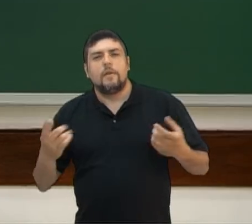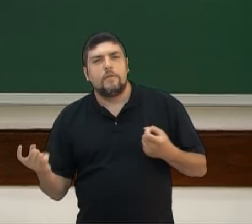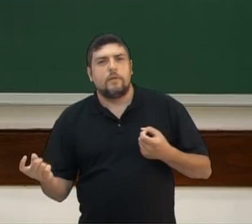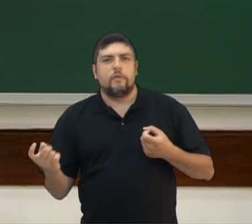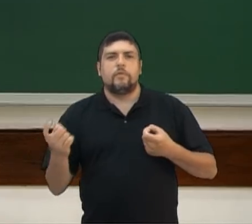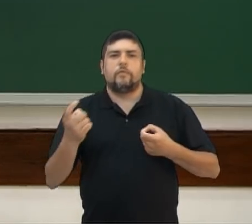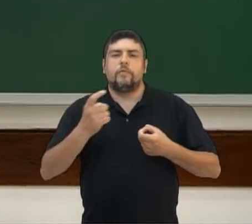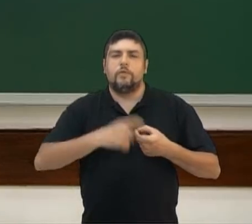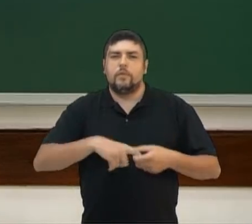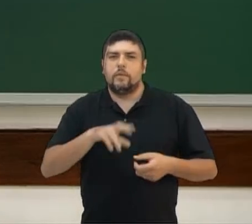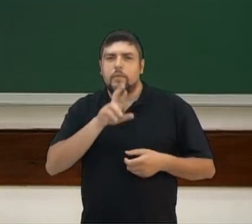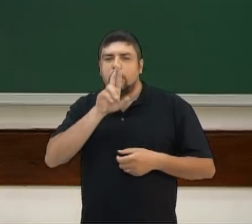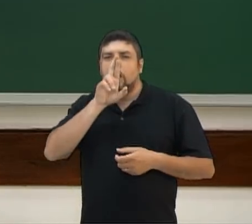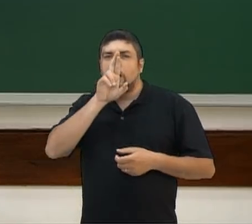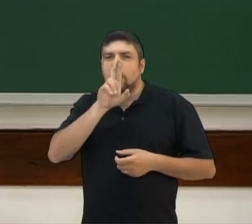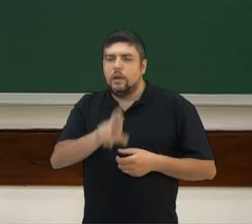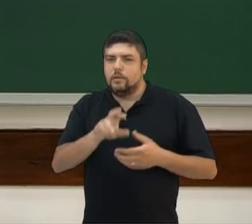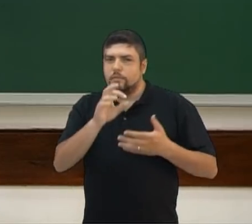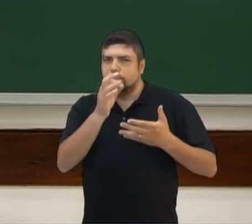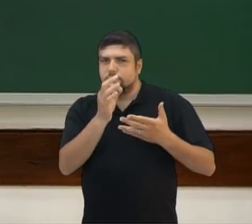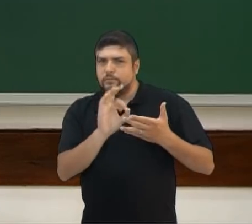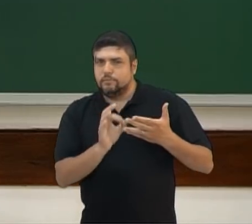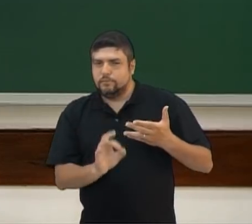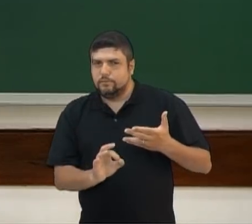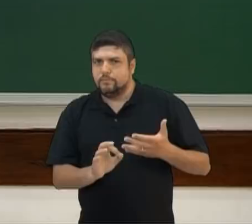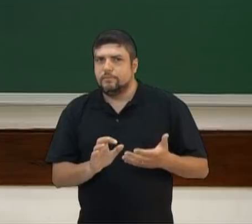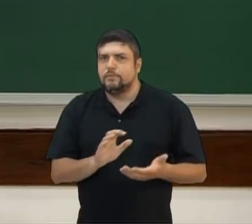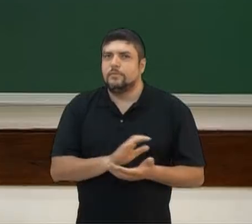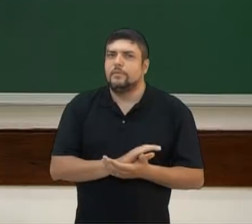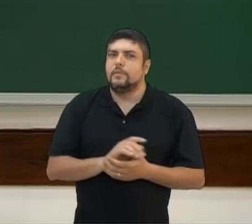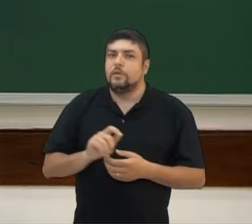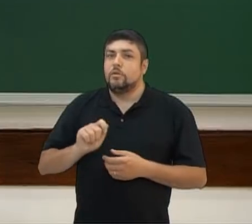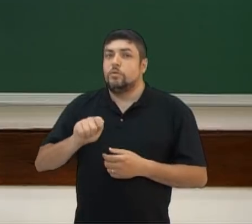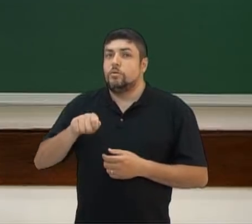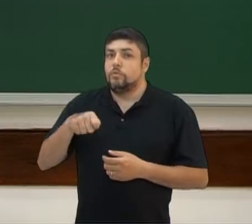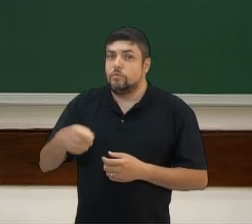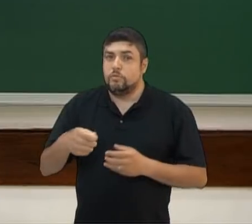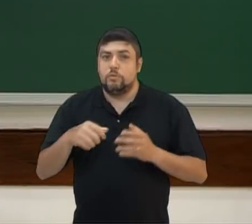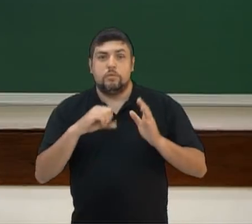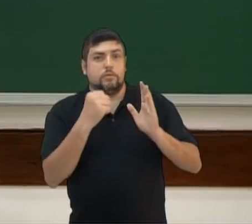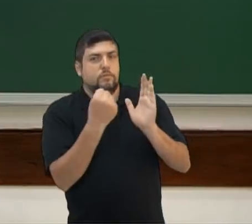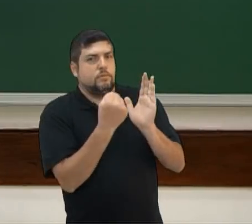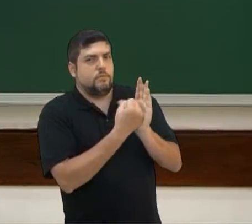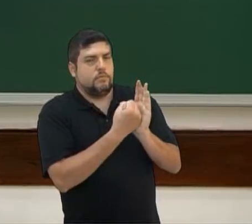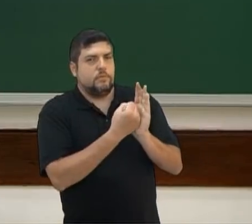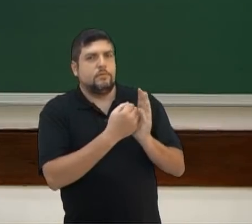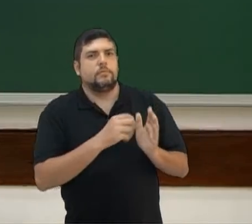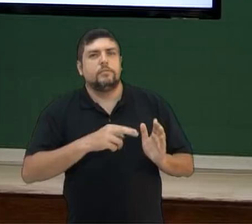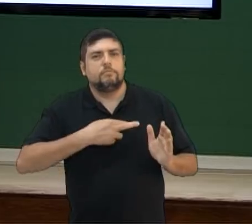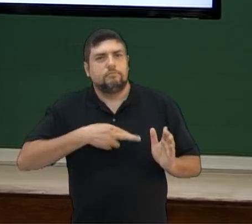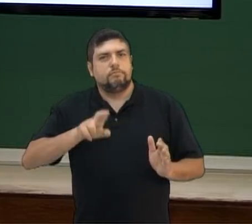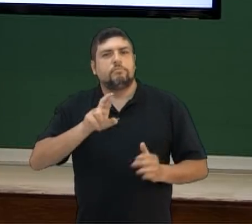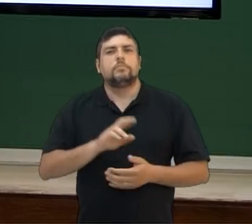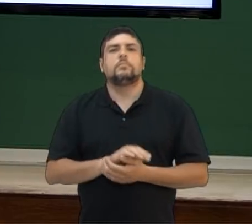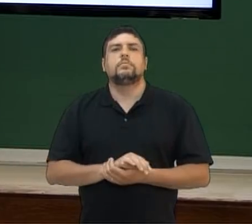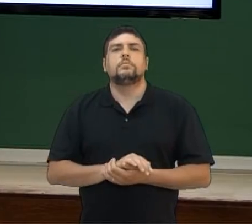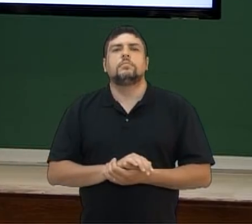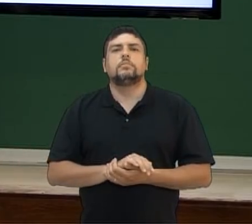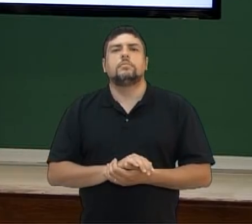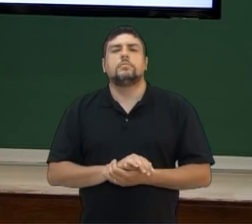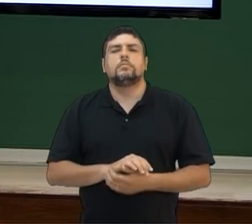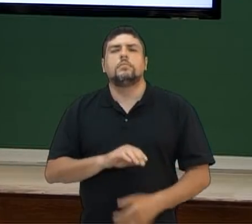Voltamos com a resolução do nosso quiz sobre símbolos sagrados. Bem, considerado um